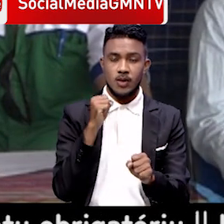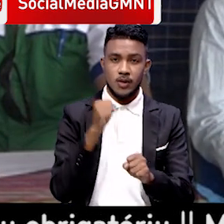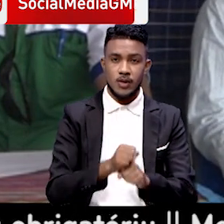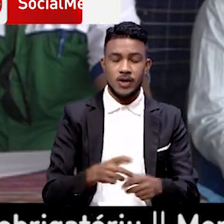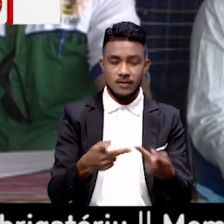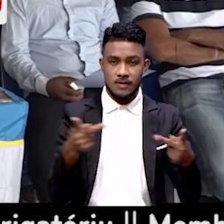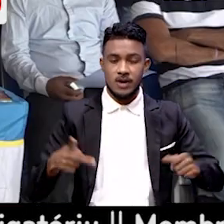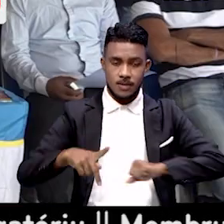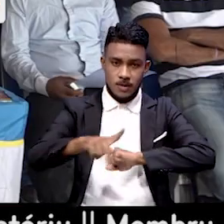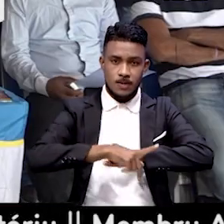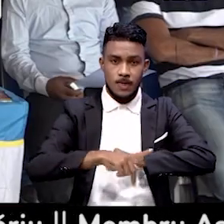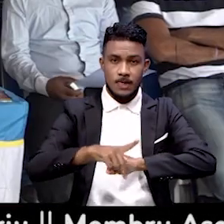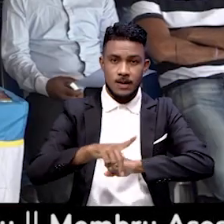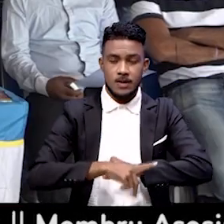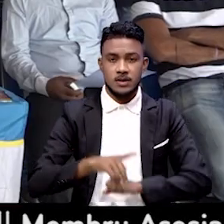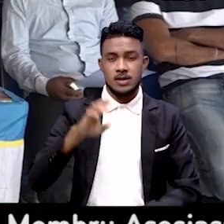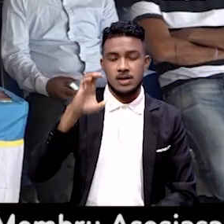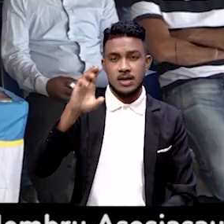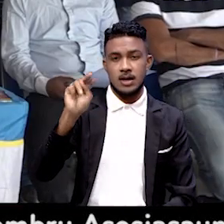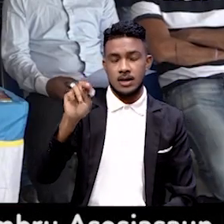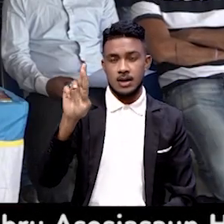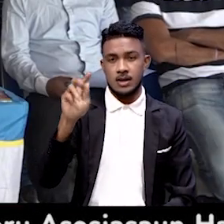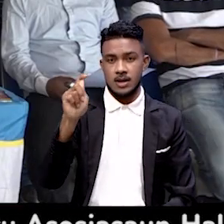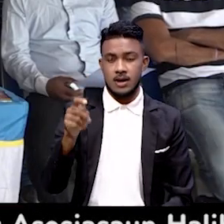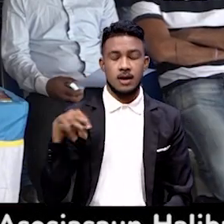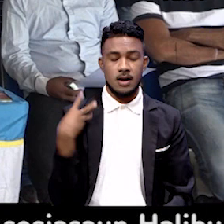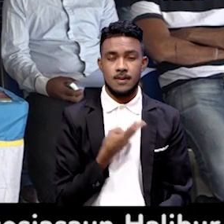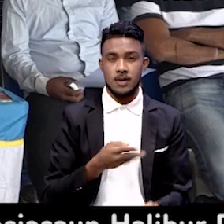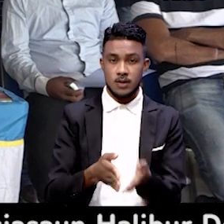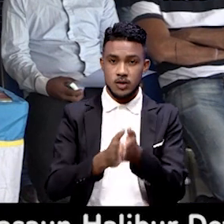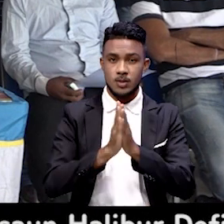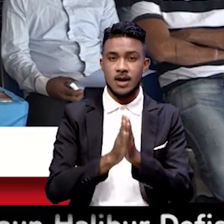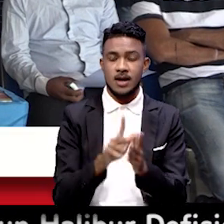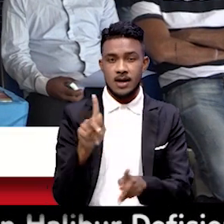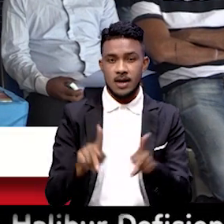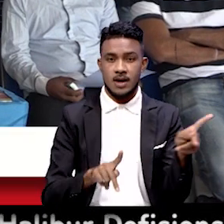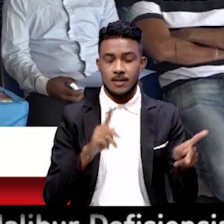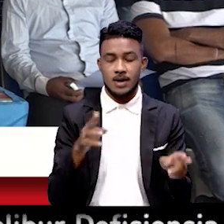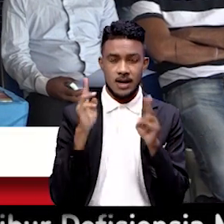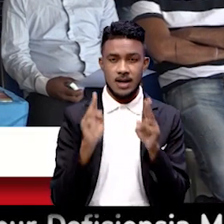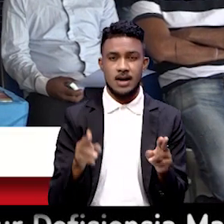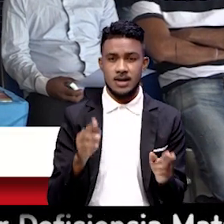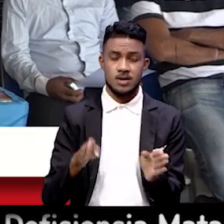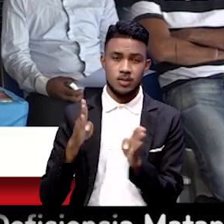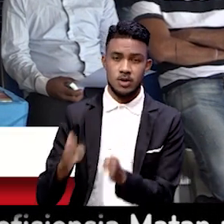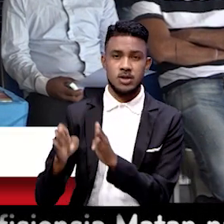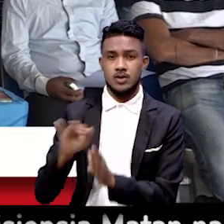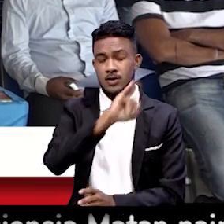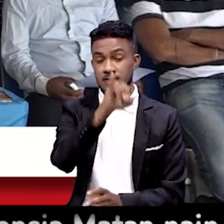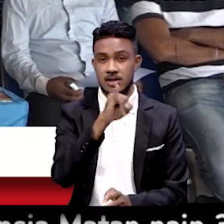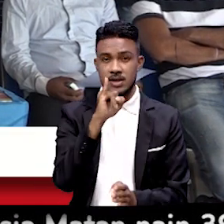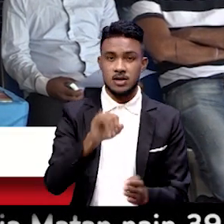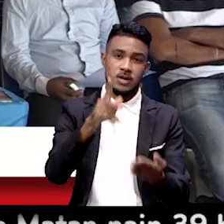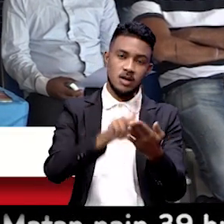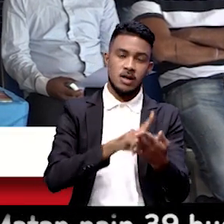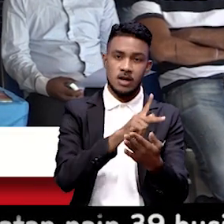CNRT. Amigo russo da Autoridade de Justiça, ato acelera processo de investigação da crime,